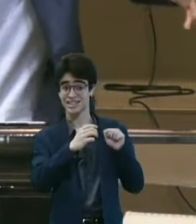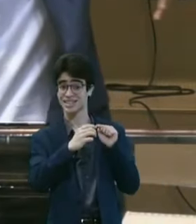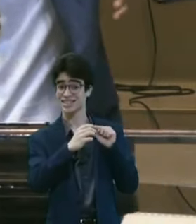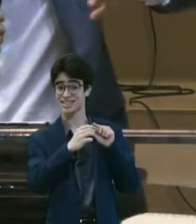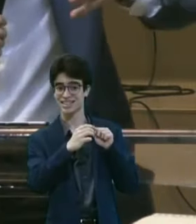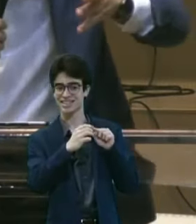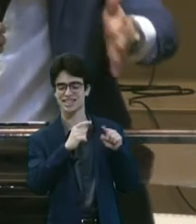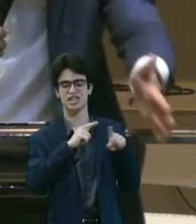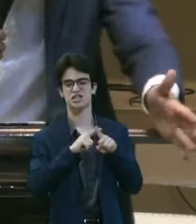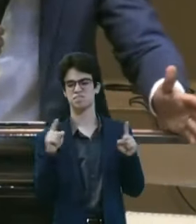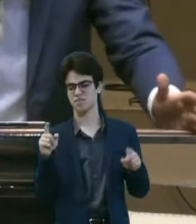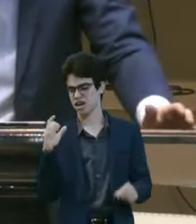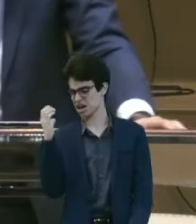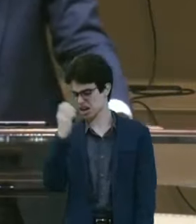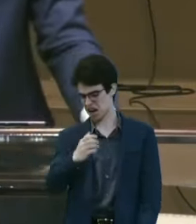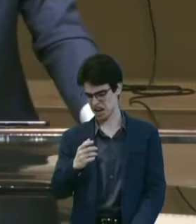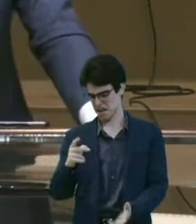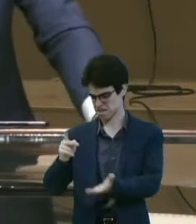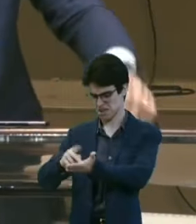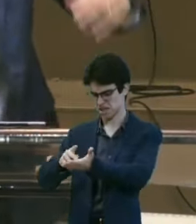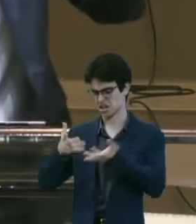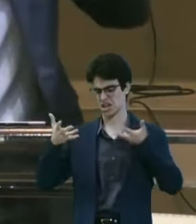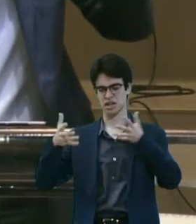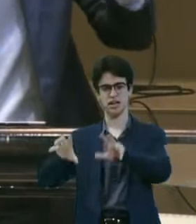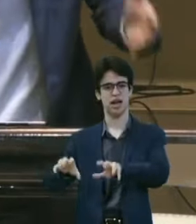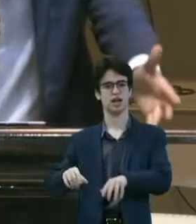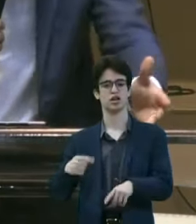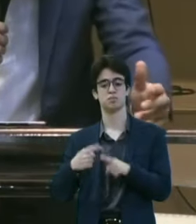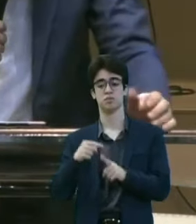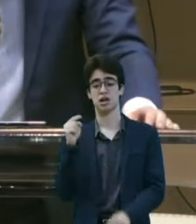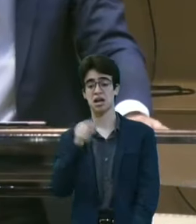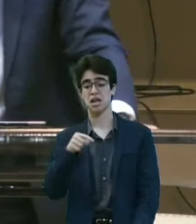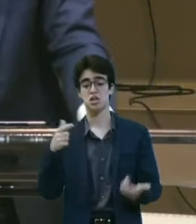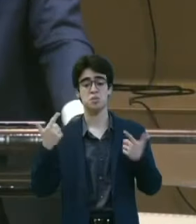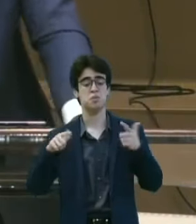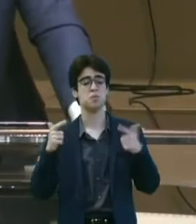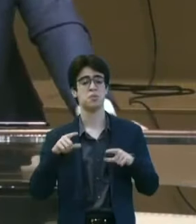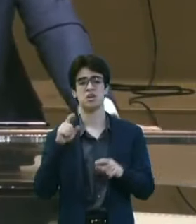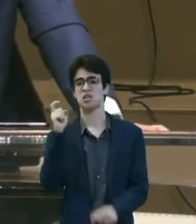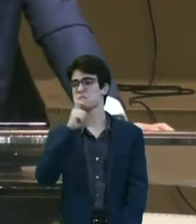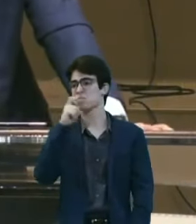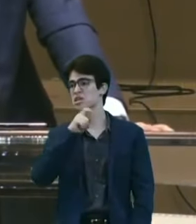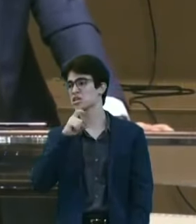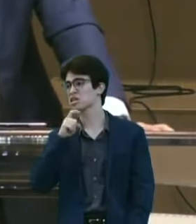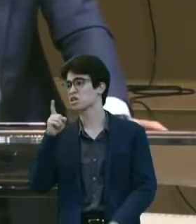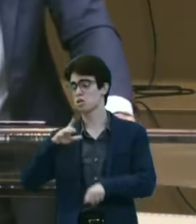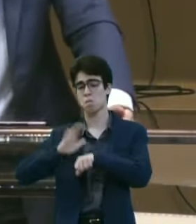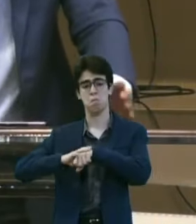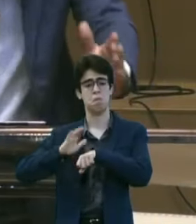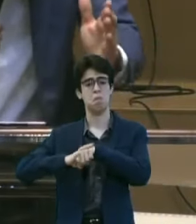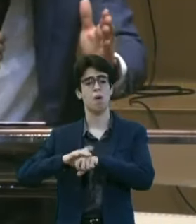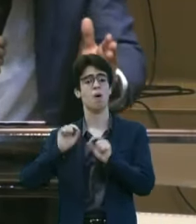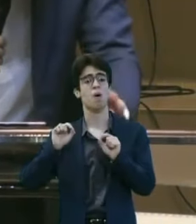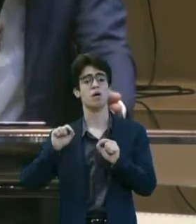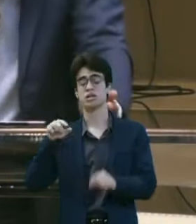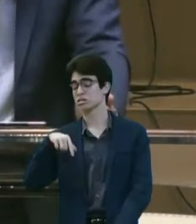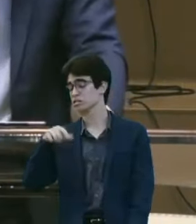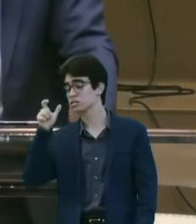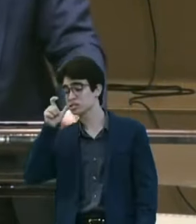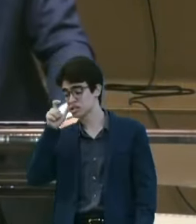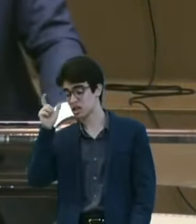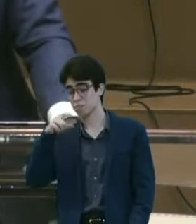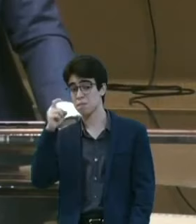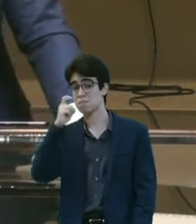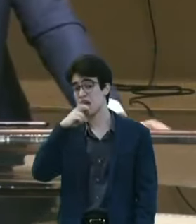descendência, e não se apegou à verdade, pois não há verdade nele. Quando mente, fala a sua própria língua, pois é